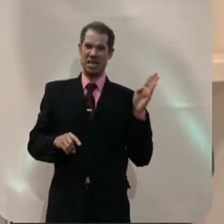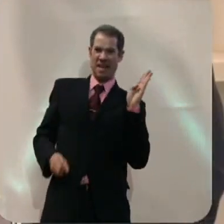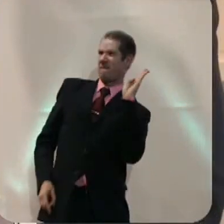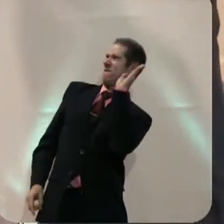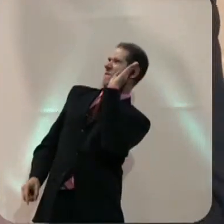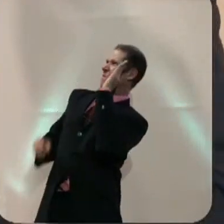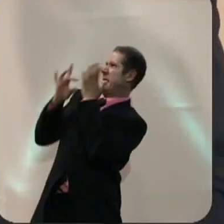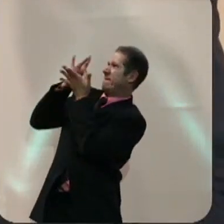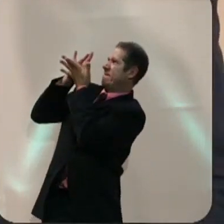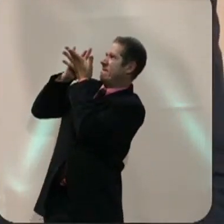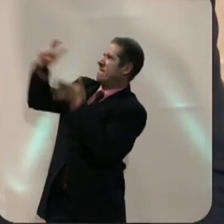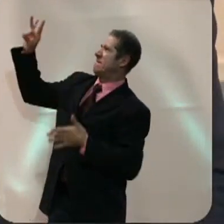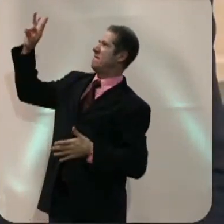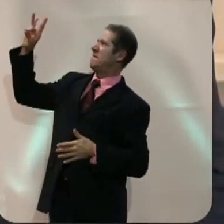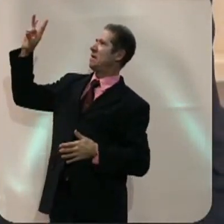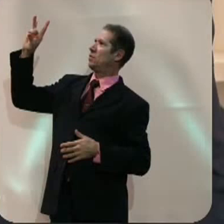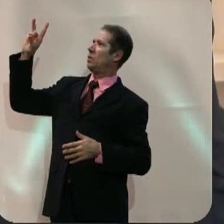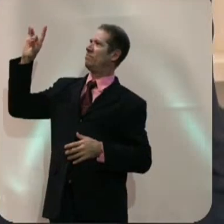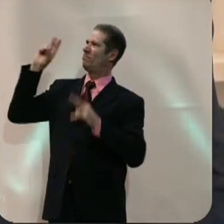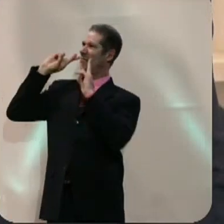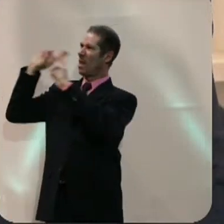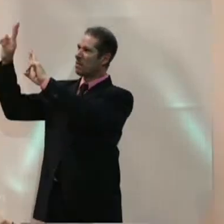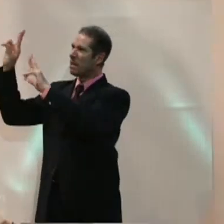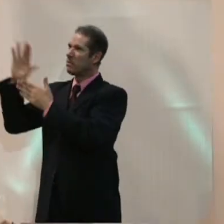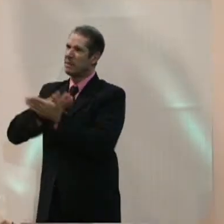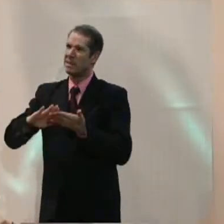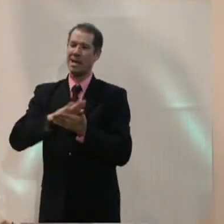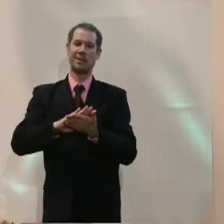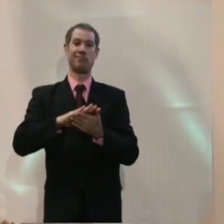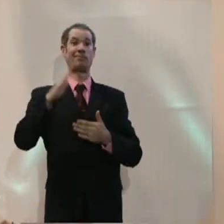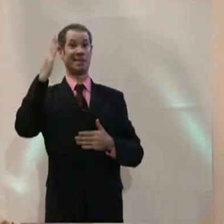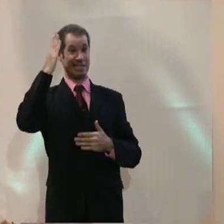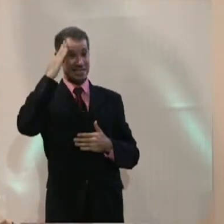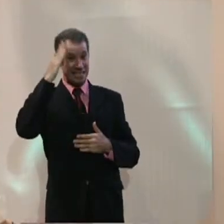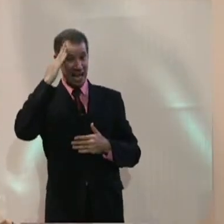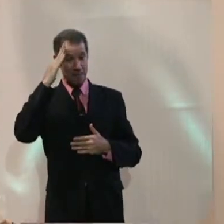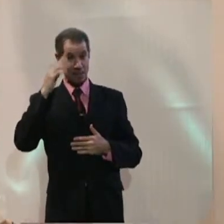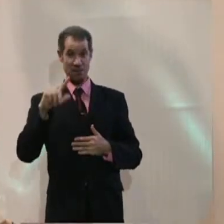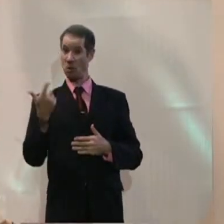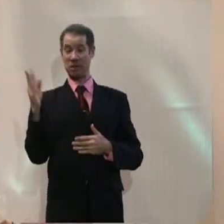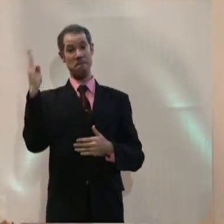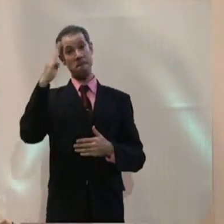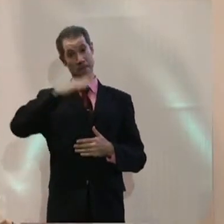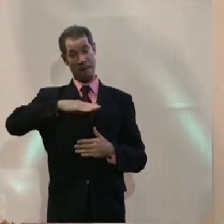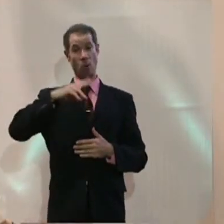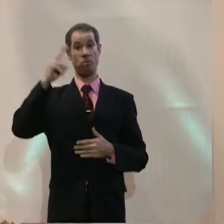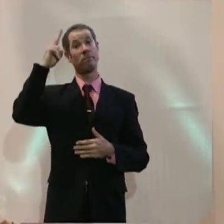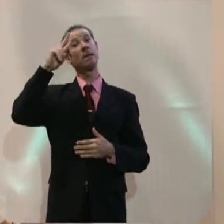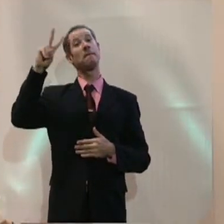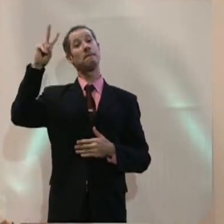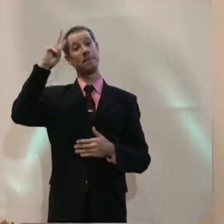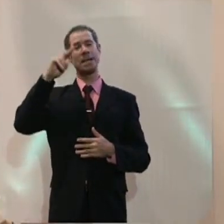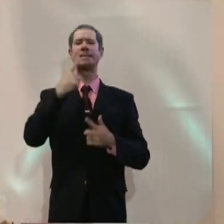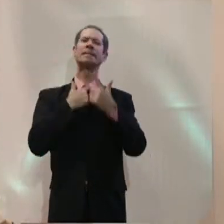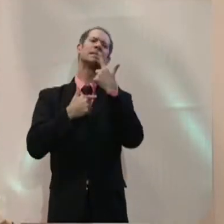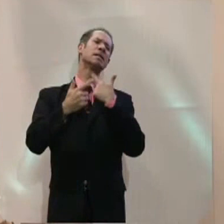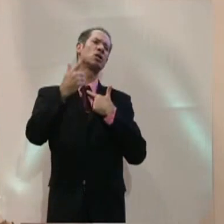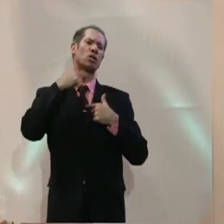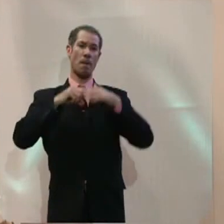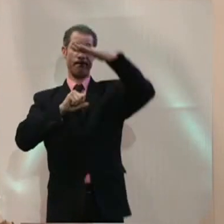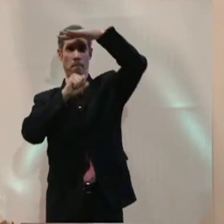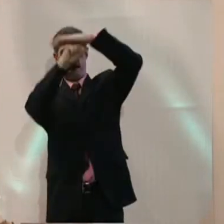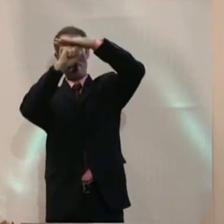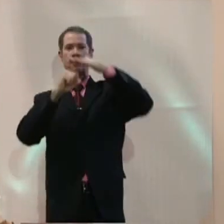amaldiçoa sem nenhum respeito. Sabe, não há nenhum mal em recordar e até desejar